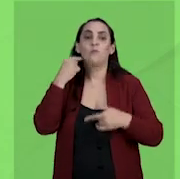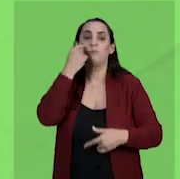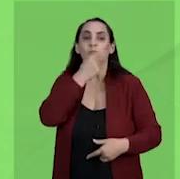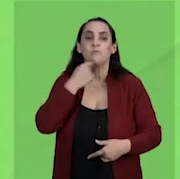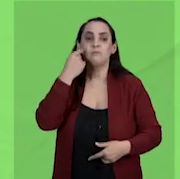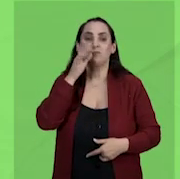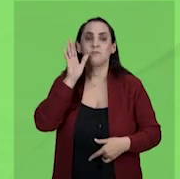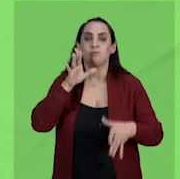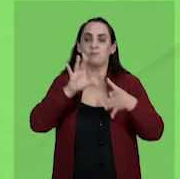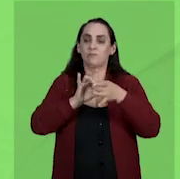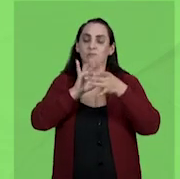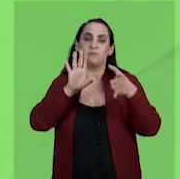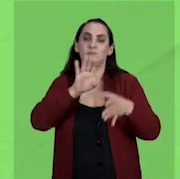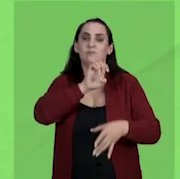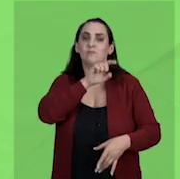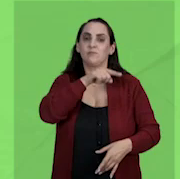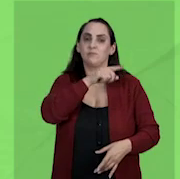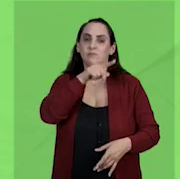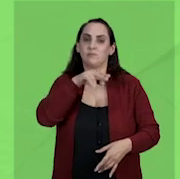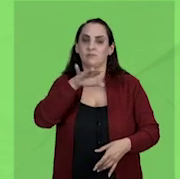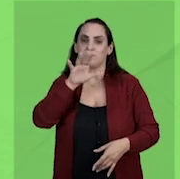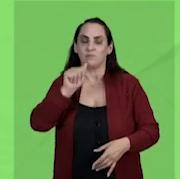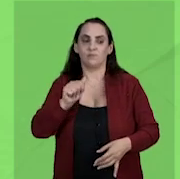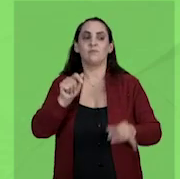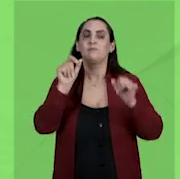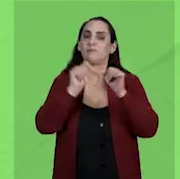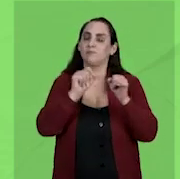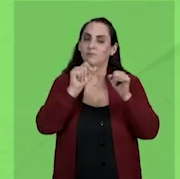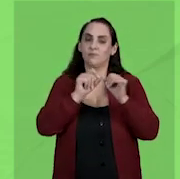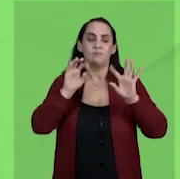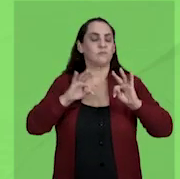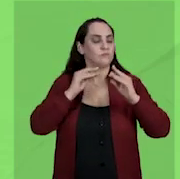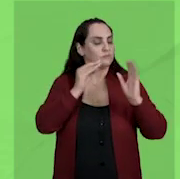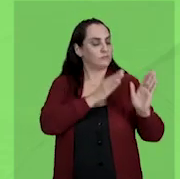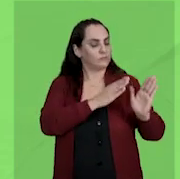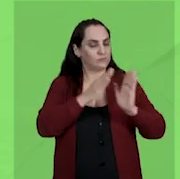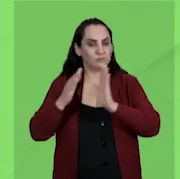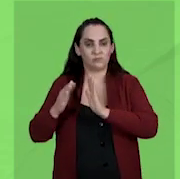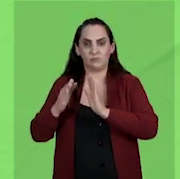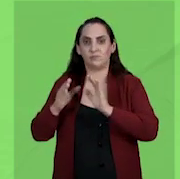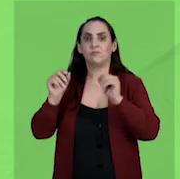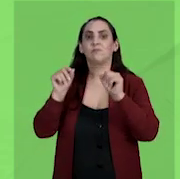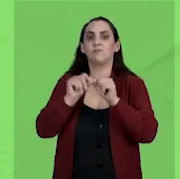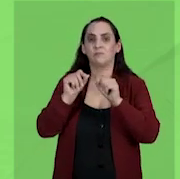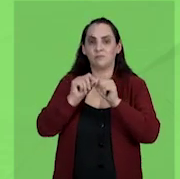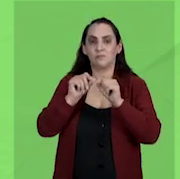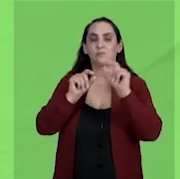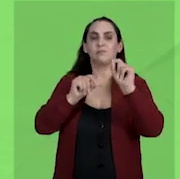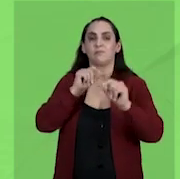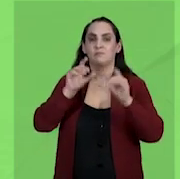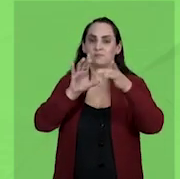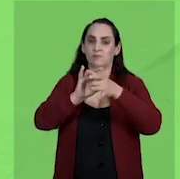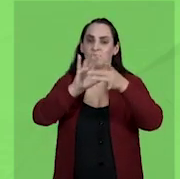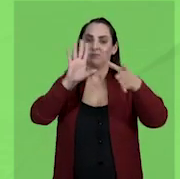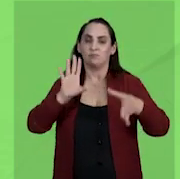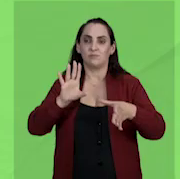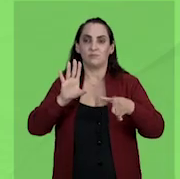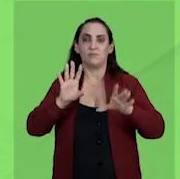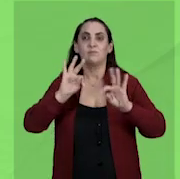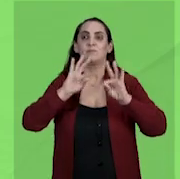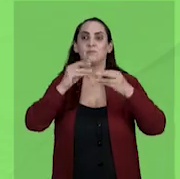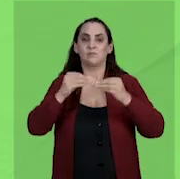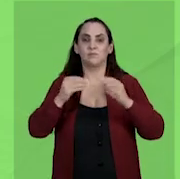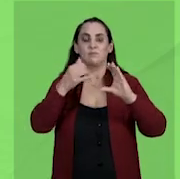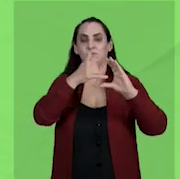são liberadas enzimas que vão atuar nesse processo digestório, a amilase já vai ser liberada e o carboidrato já